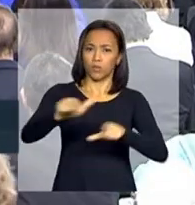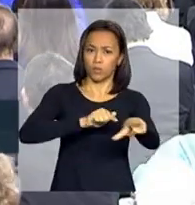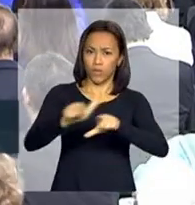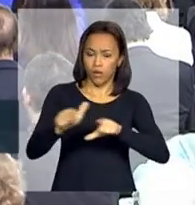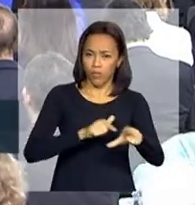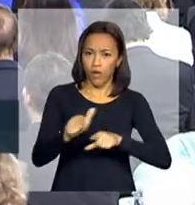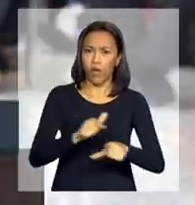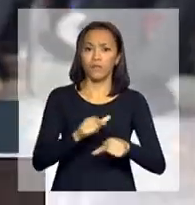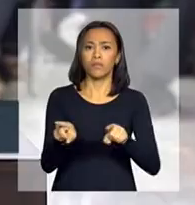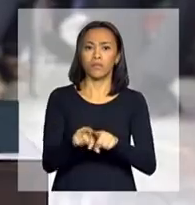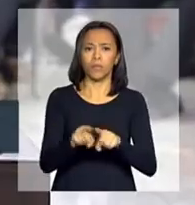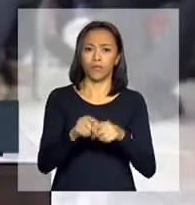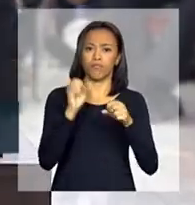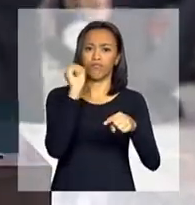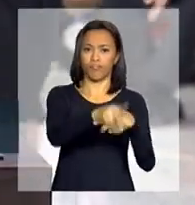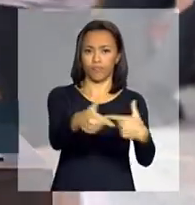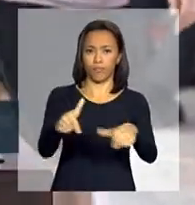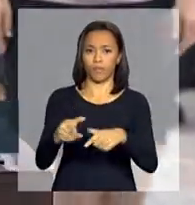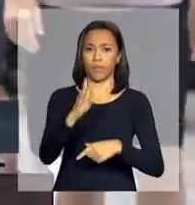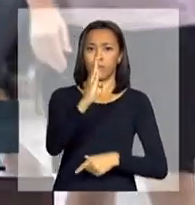Brizola Neto